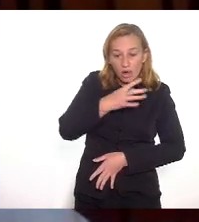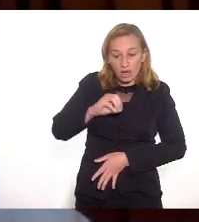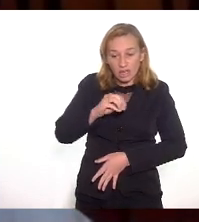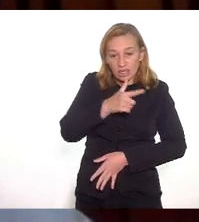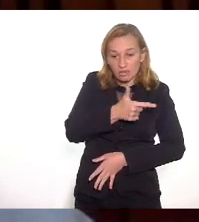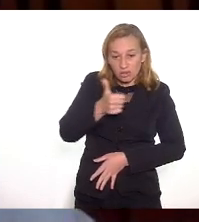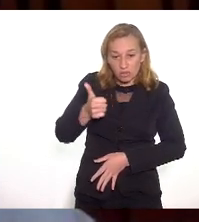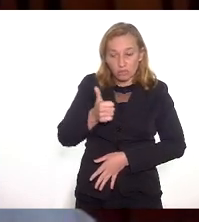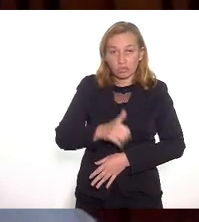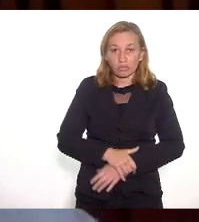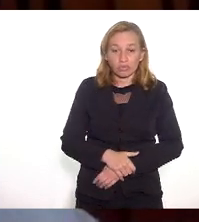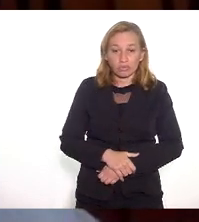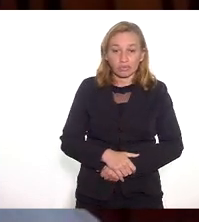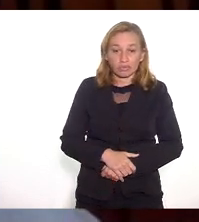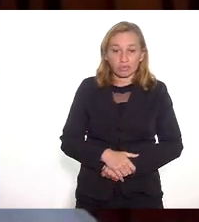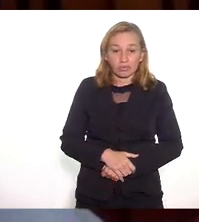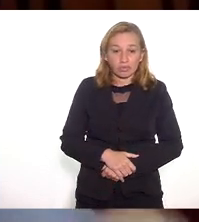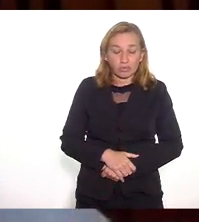de